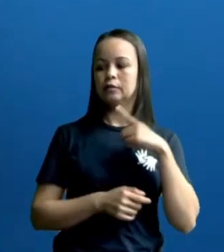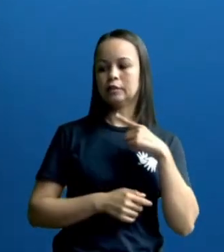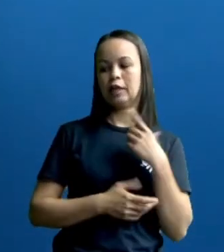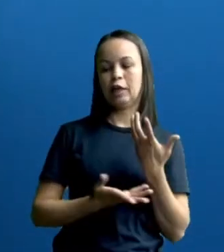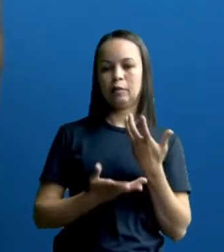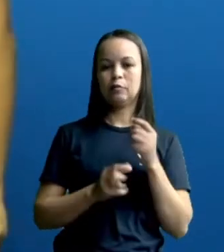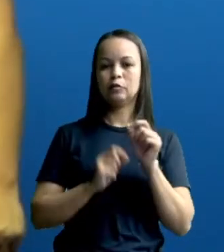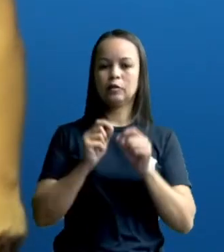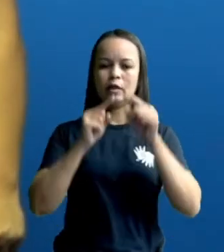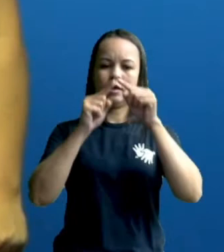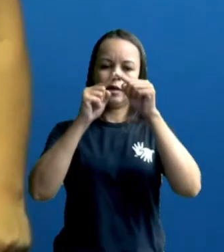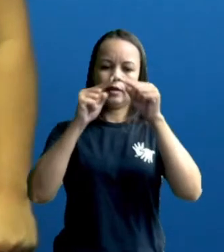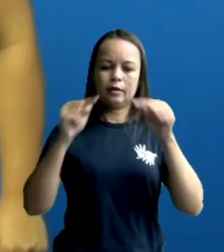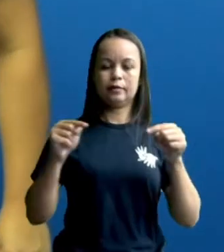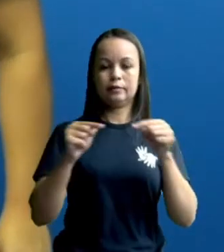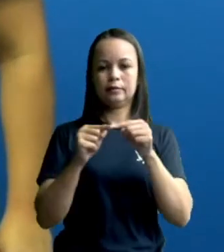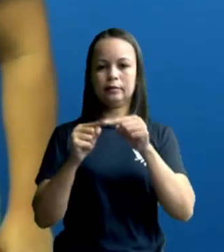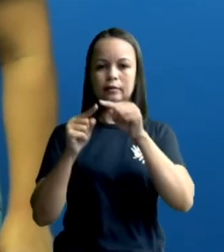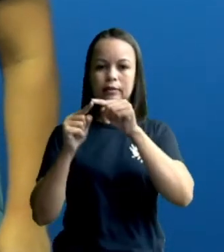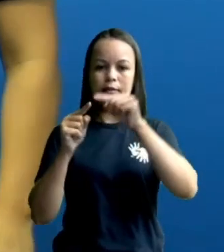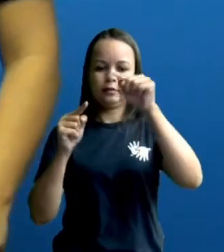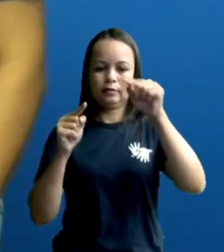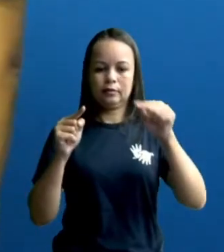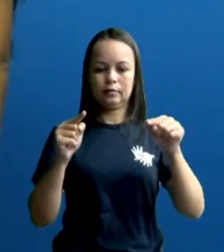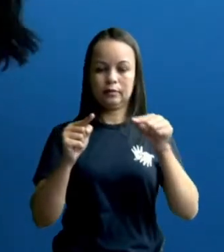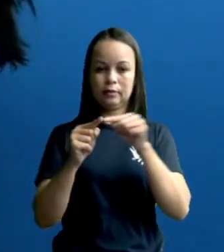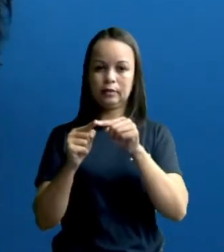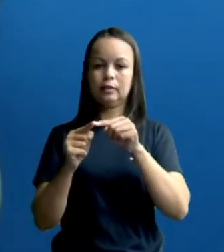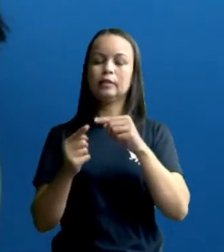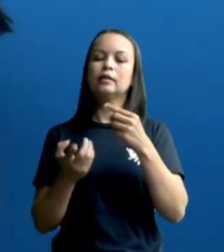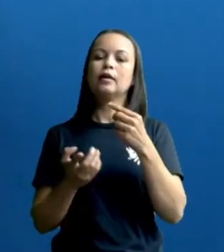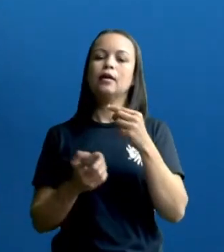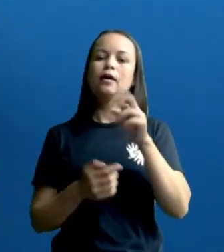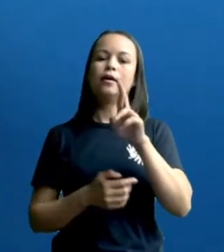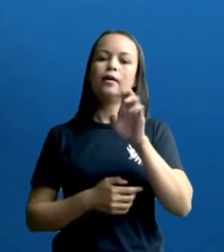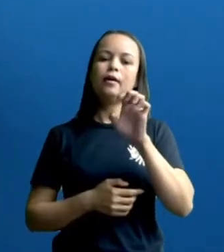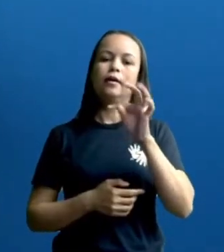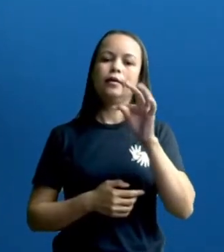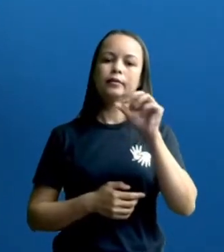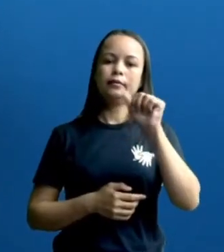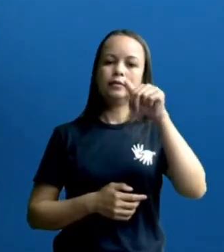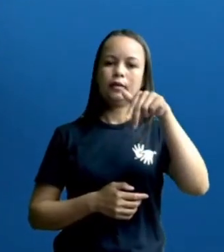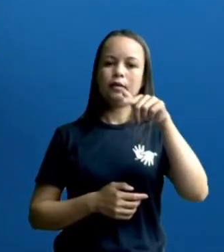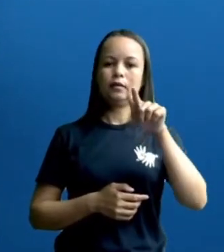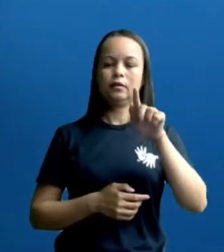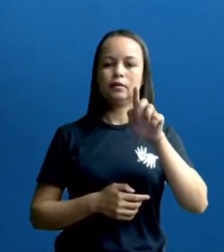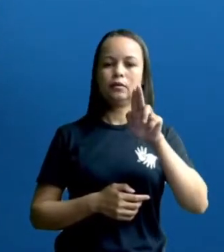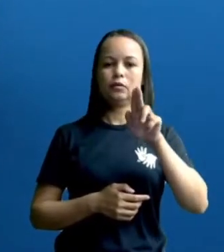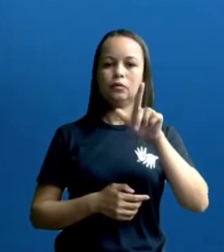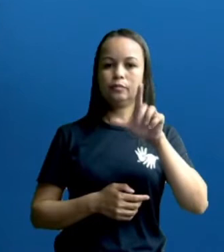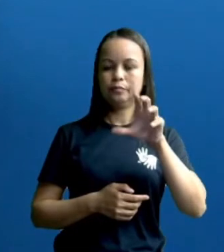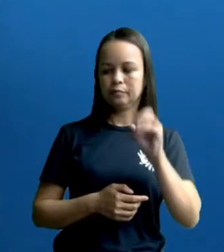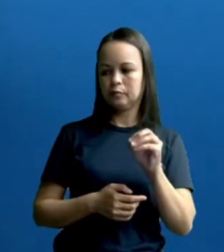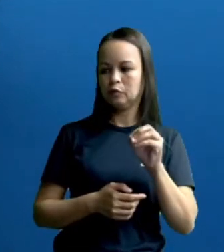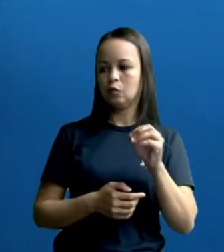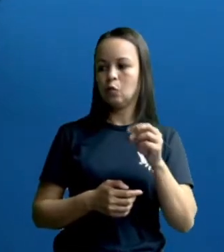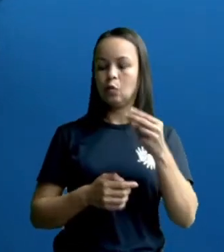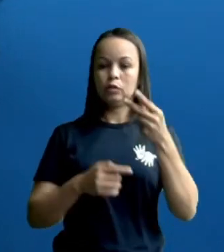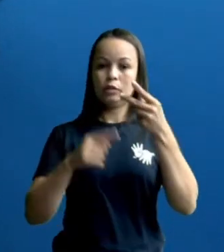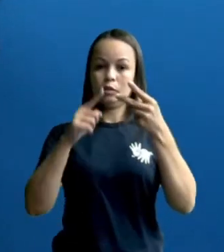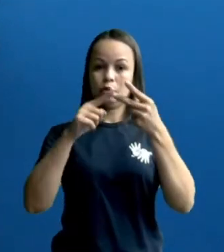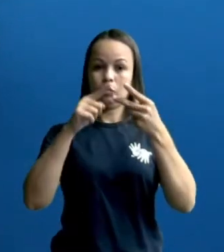famoso triângulo retângulo. É um triângulo onde 2